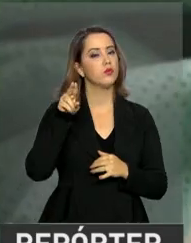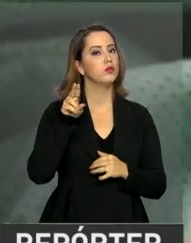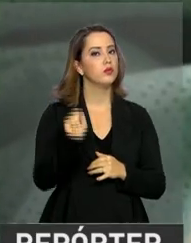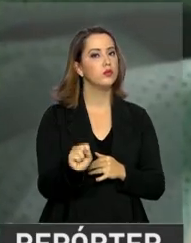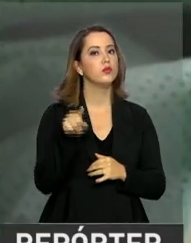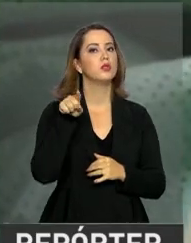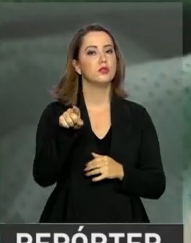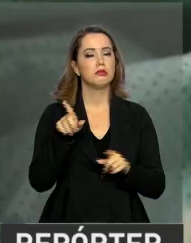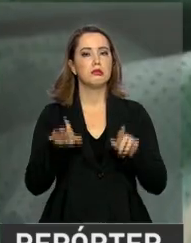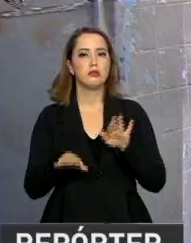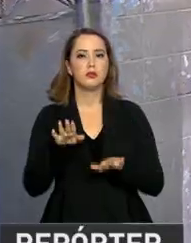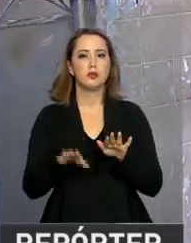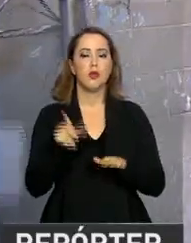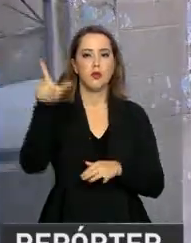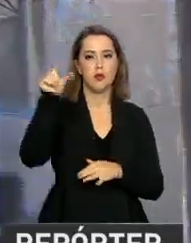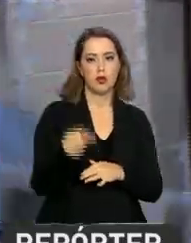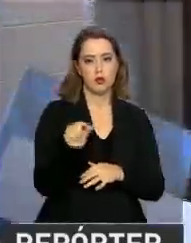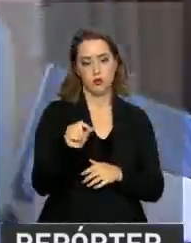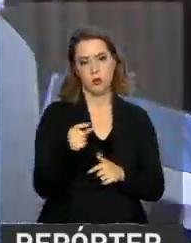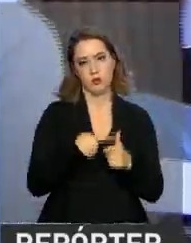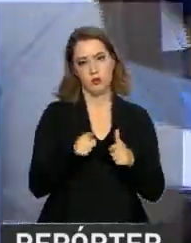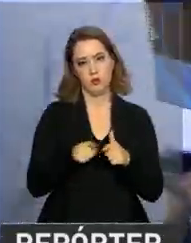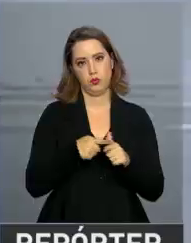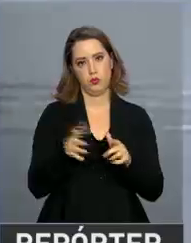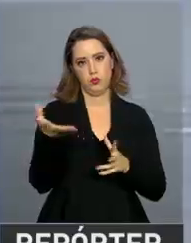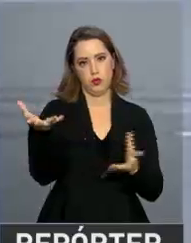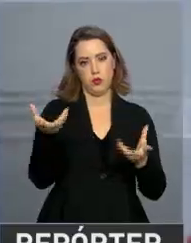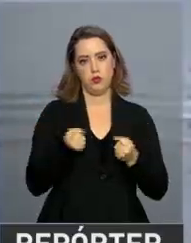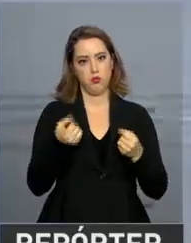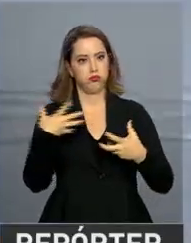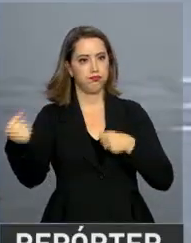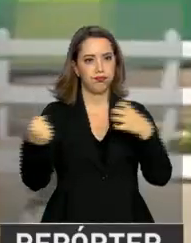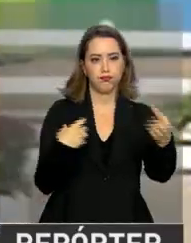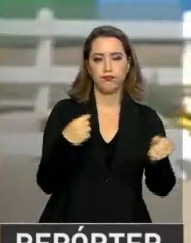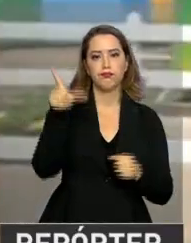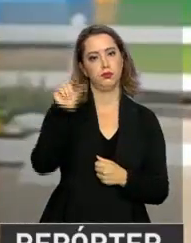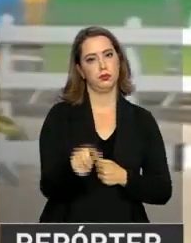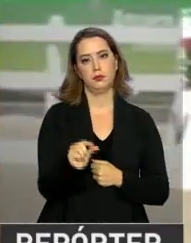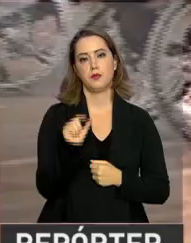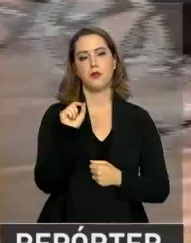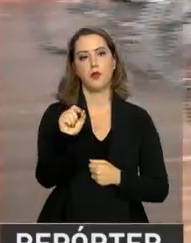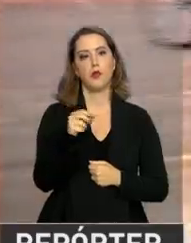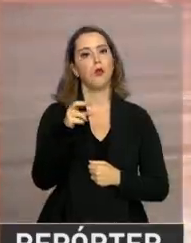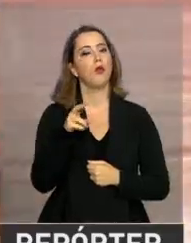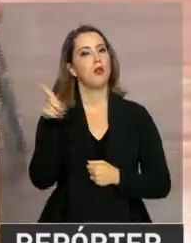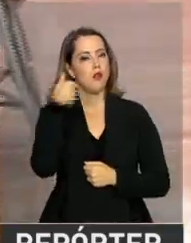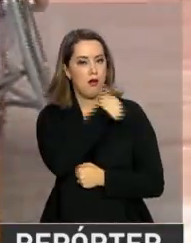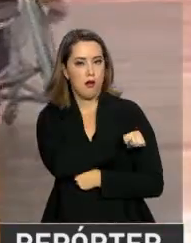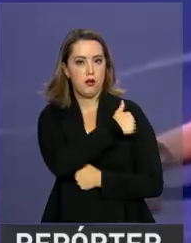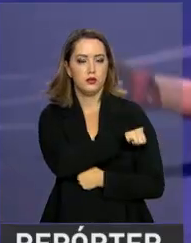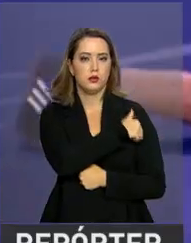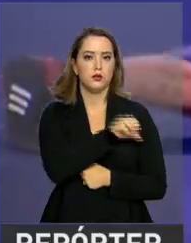de transmissão das doenças fica reduzida. E no Rio, durante os jogos, os termômetros registram, em média, de